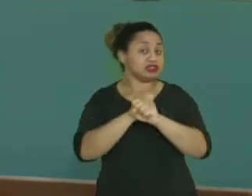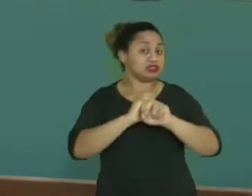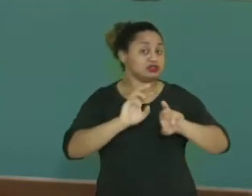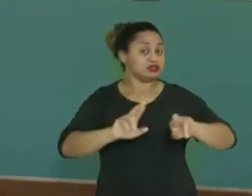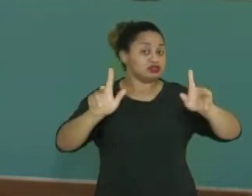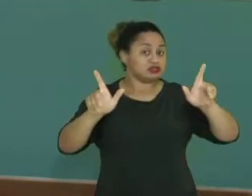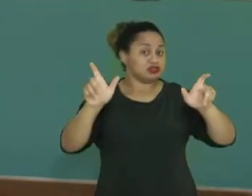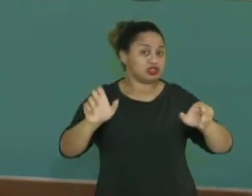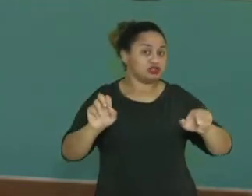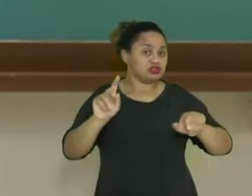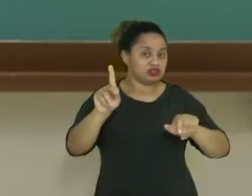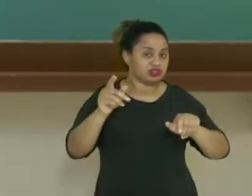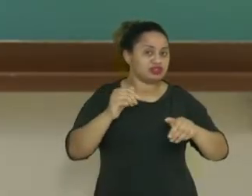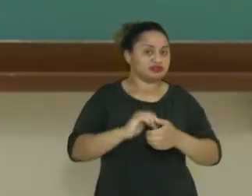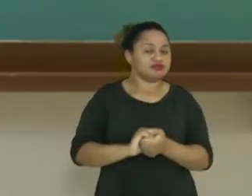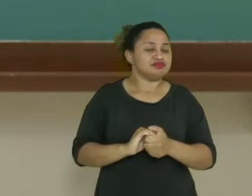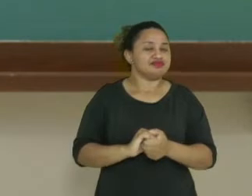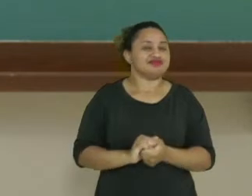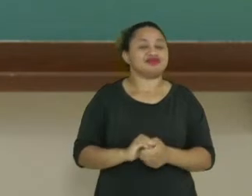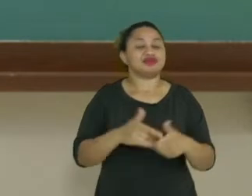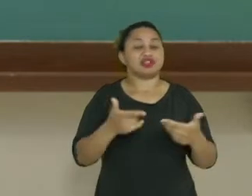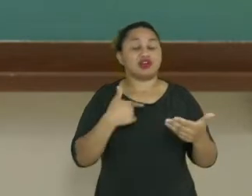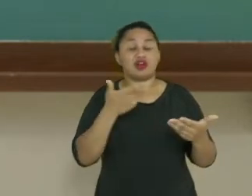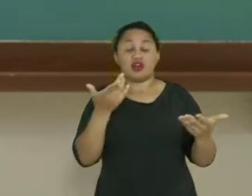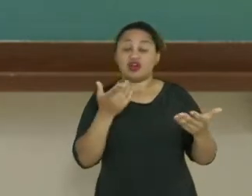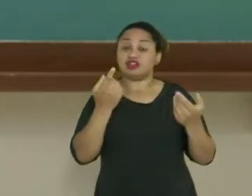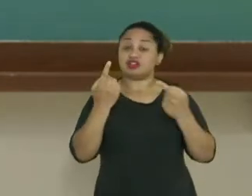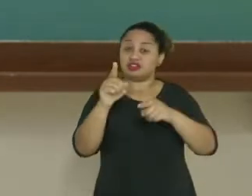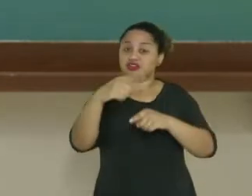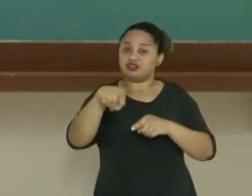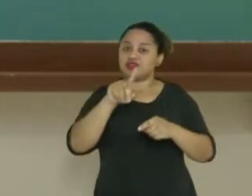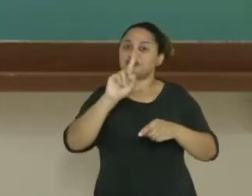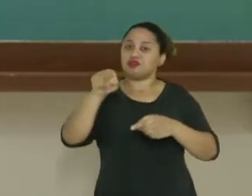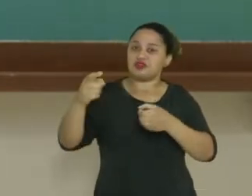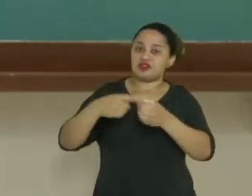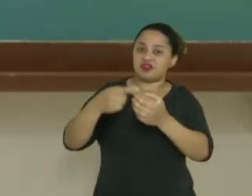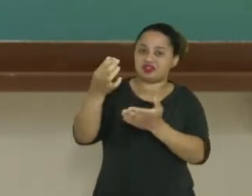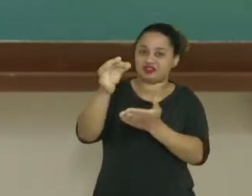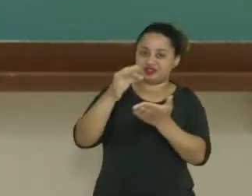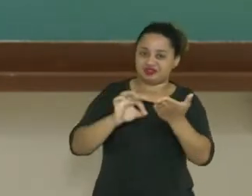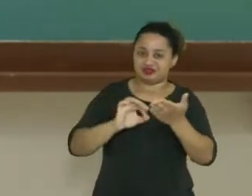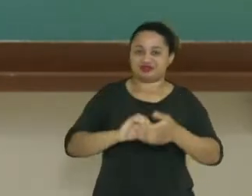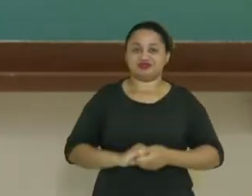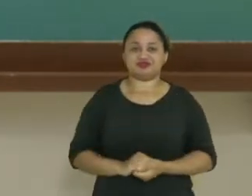bom? Beleza? Então tá jóia, vou lançar esse desafio, eu já retomo para fazer a correção.